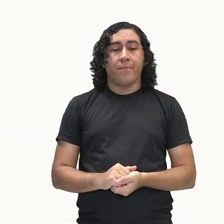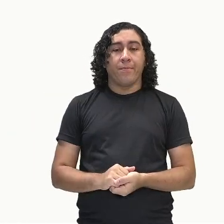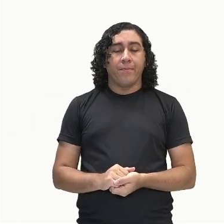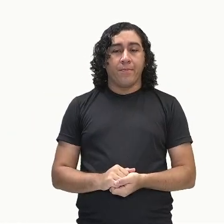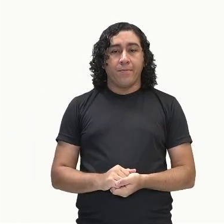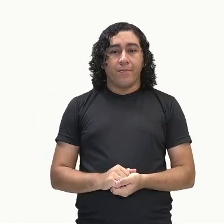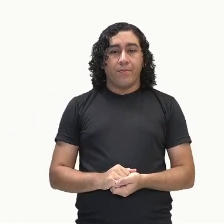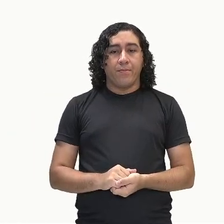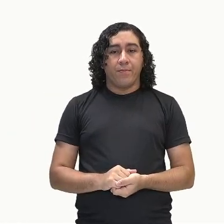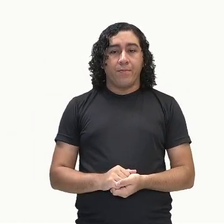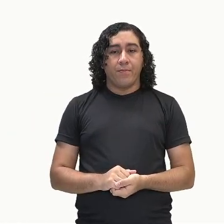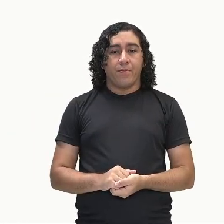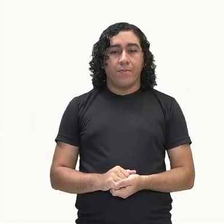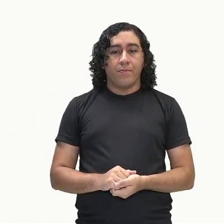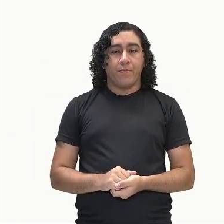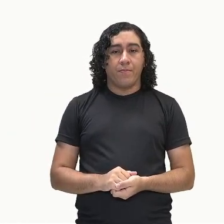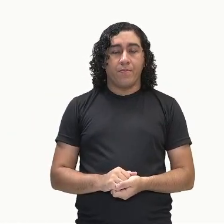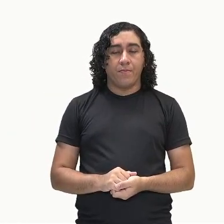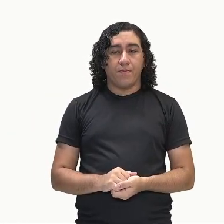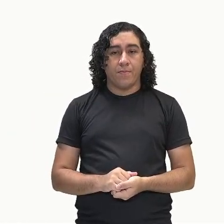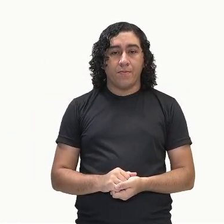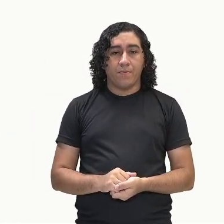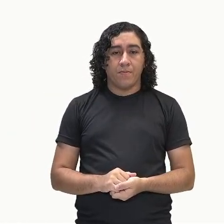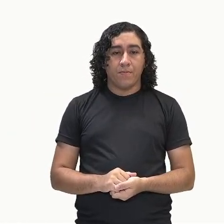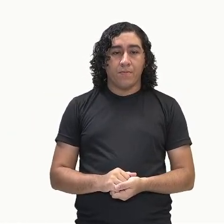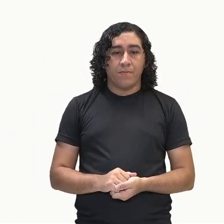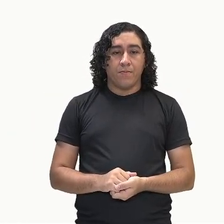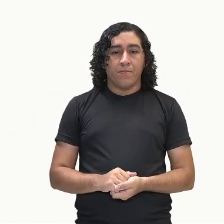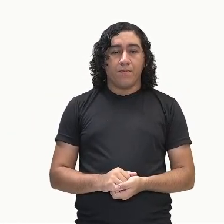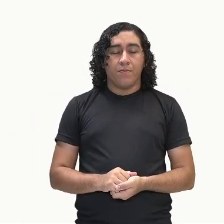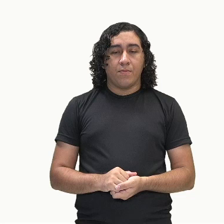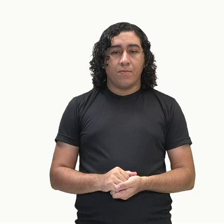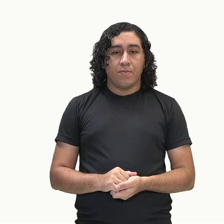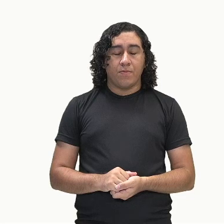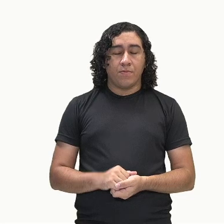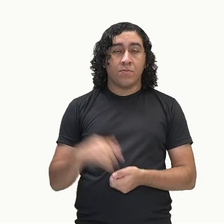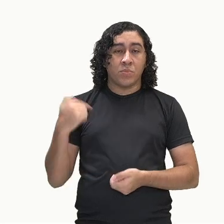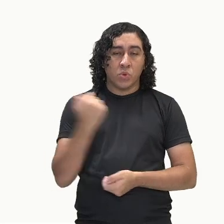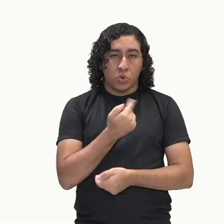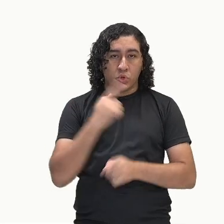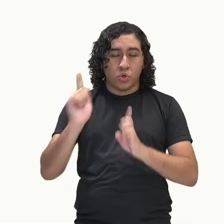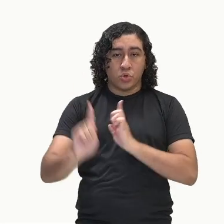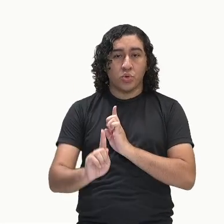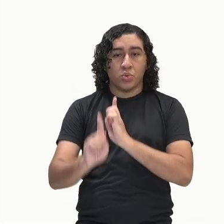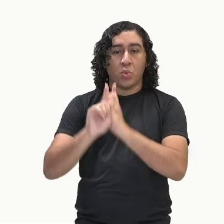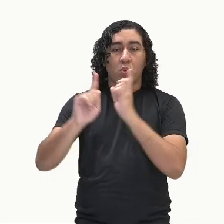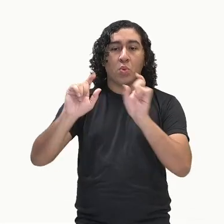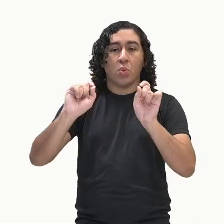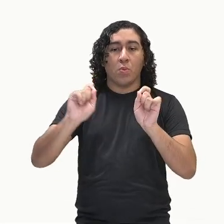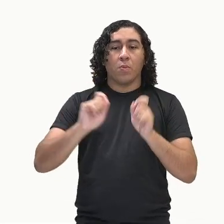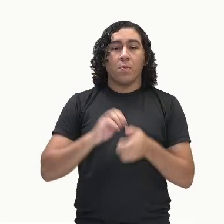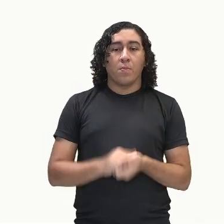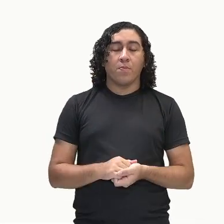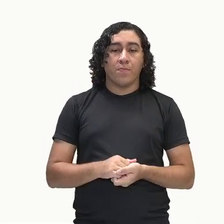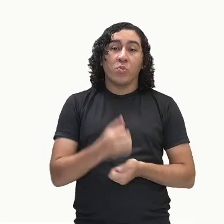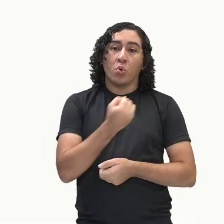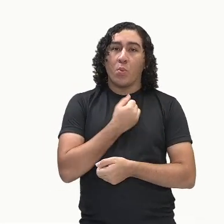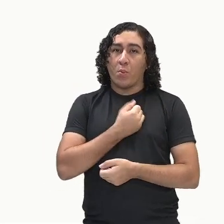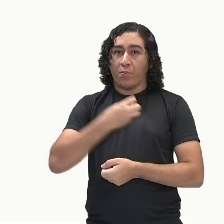A partir dessa fórmula aqui, a gente vai encontrar o 30º